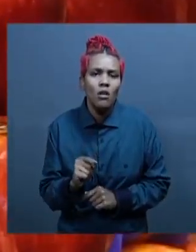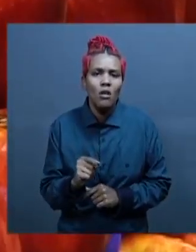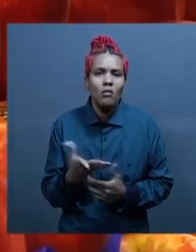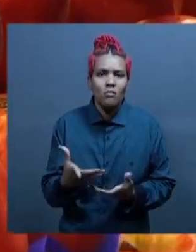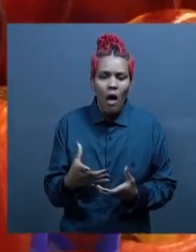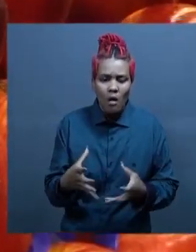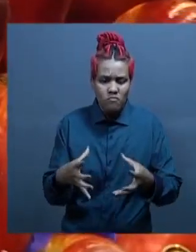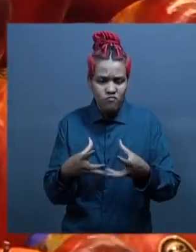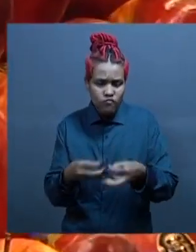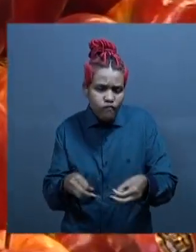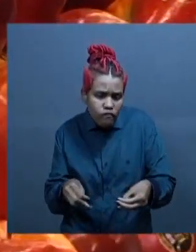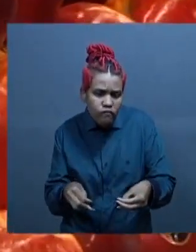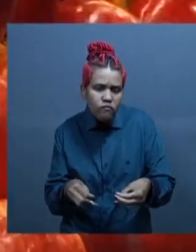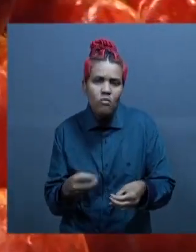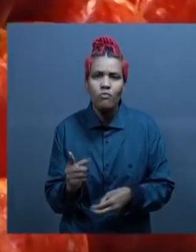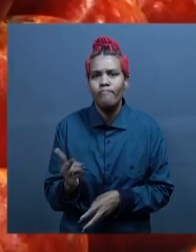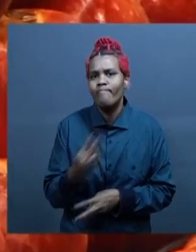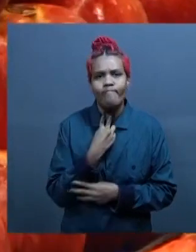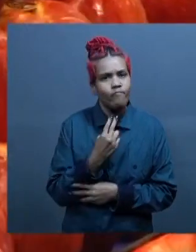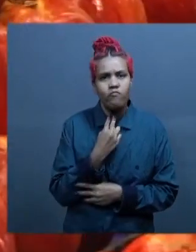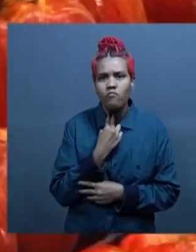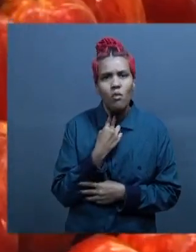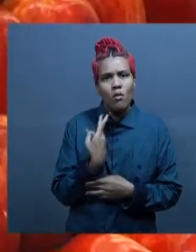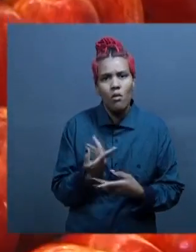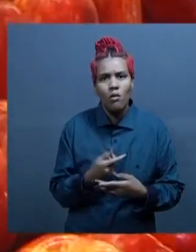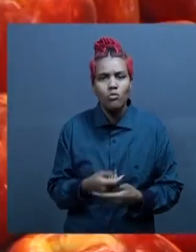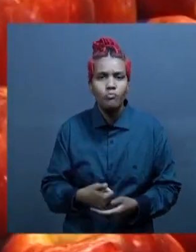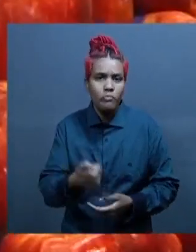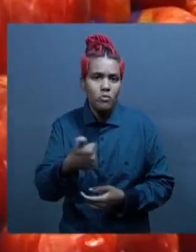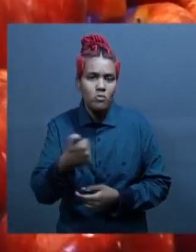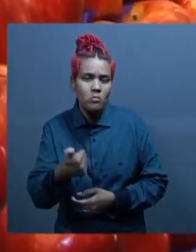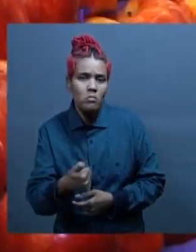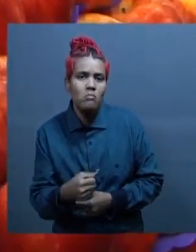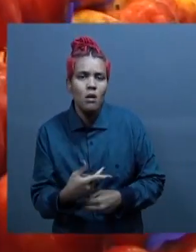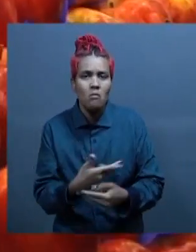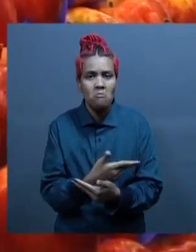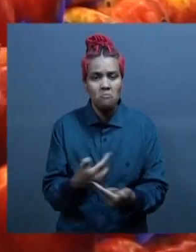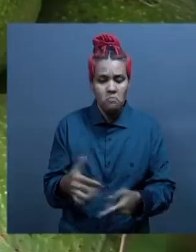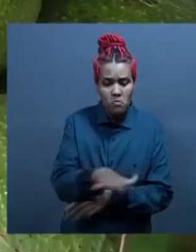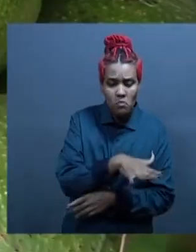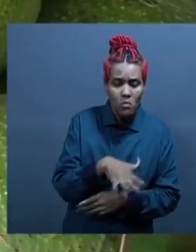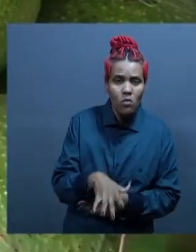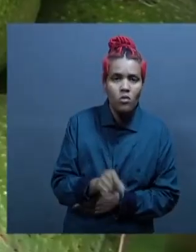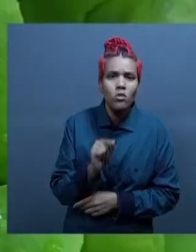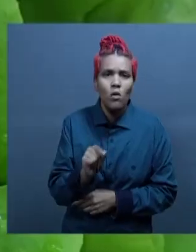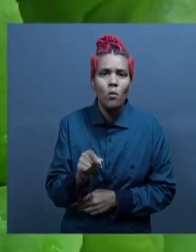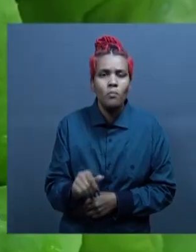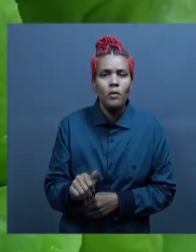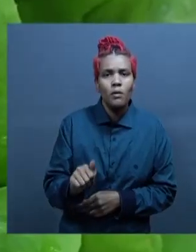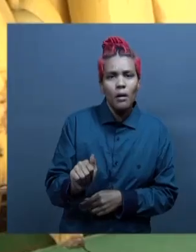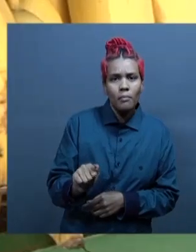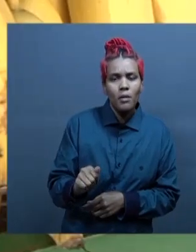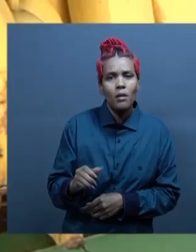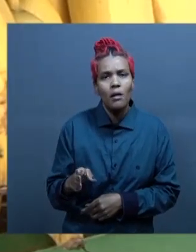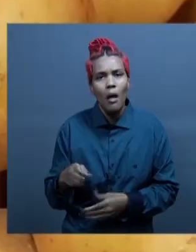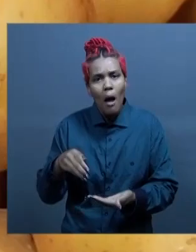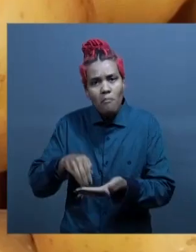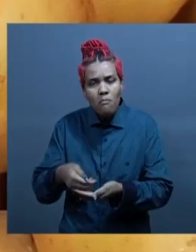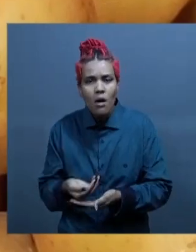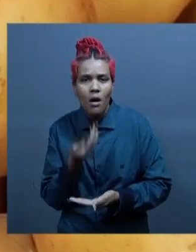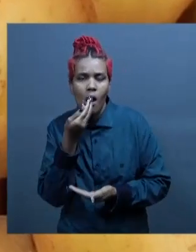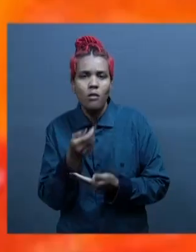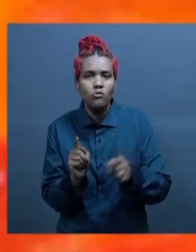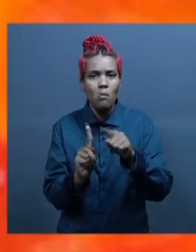estarem murchos ou ter podridões os primeiros produtos com padrão definido são abacate alface banana